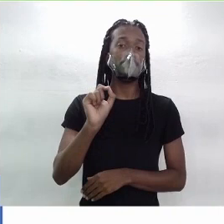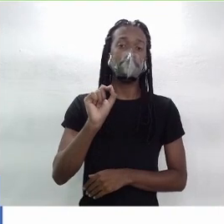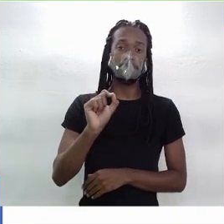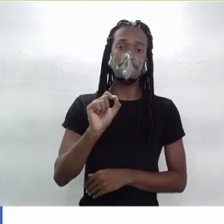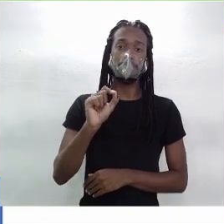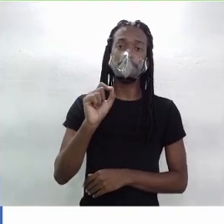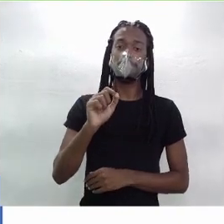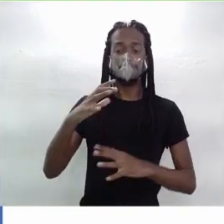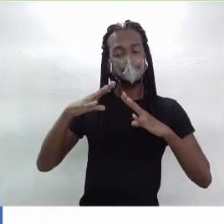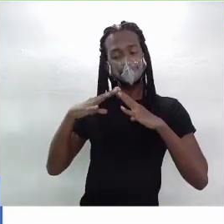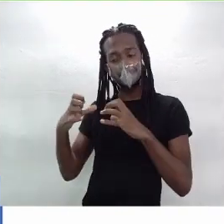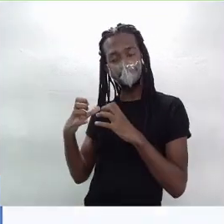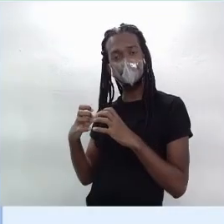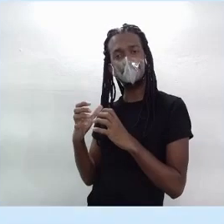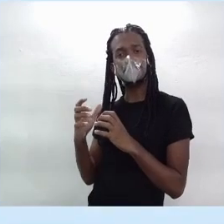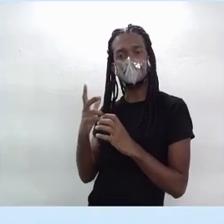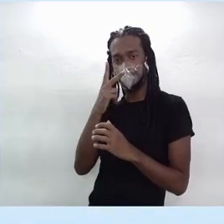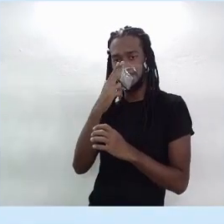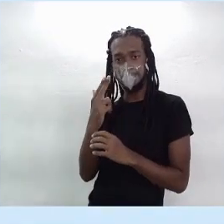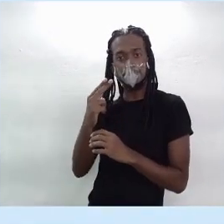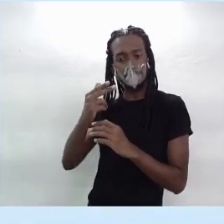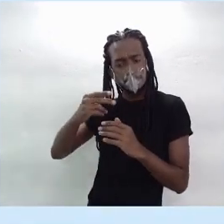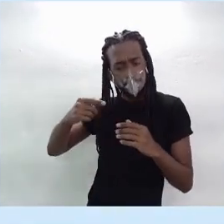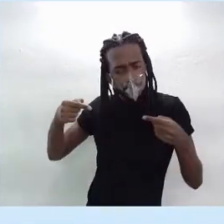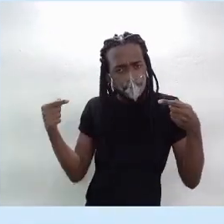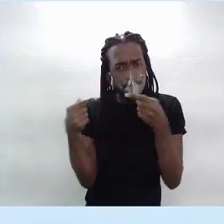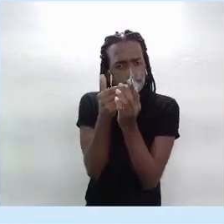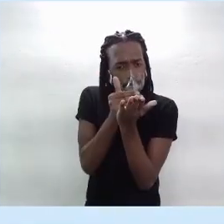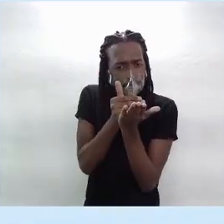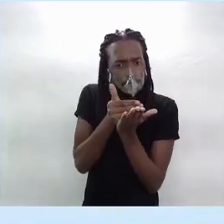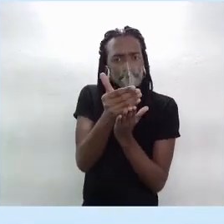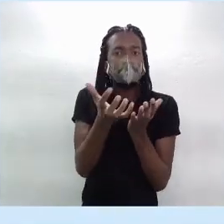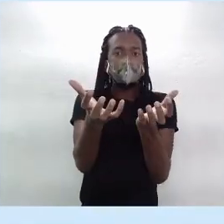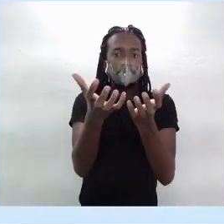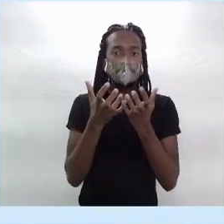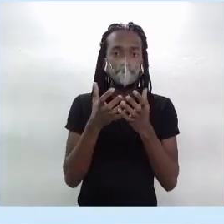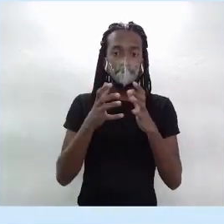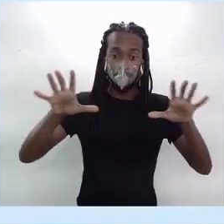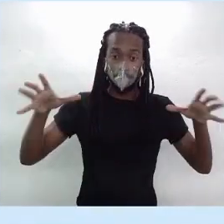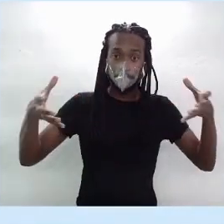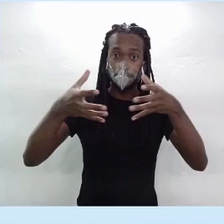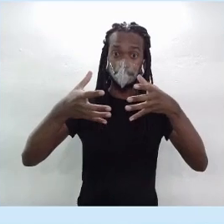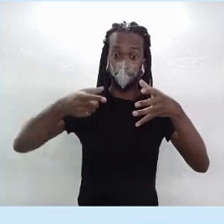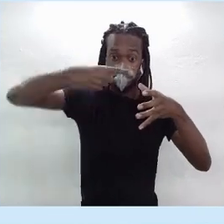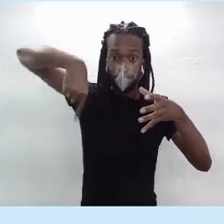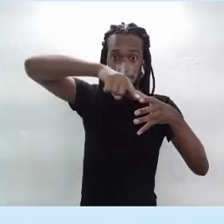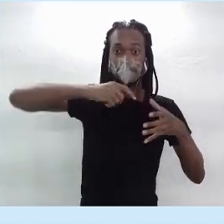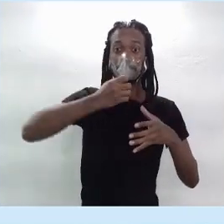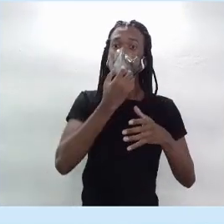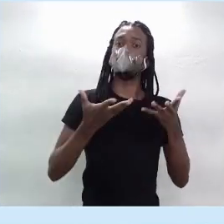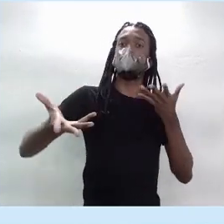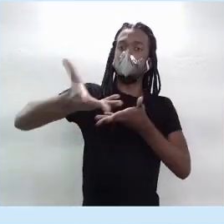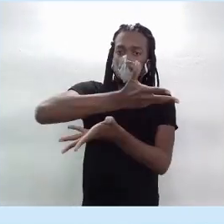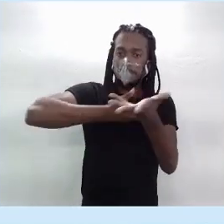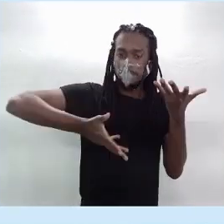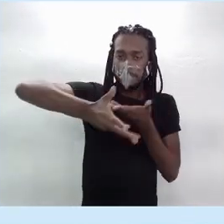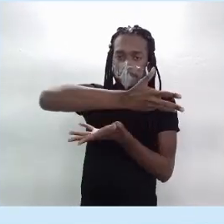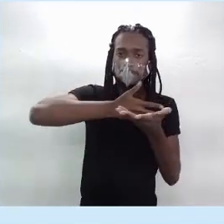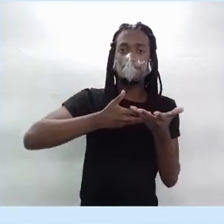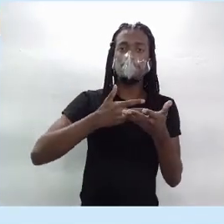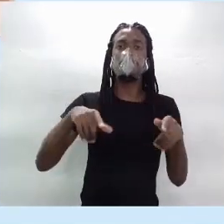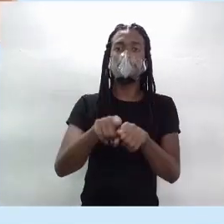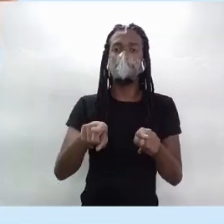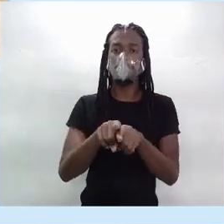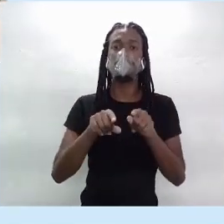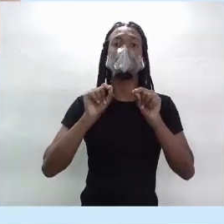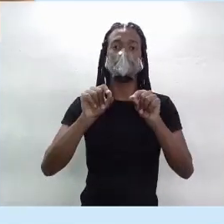visão, tem como pedra angular o bem coletivo. E ainda sobre isso, nós temos a seguinte